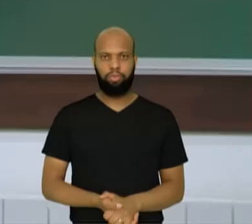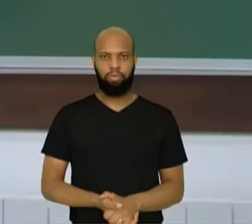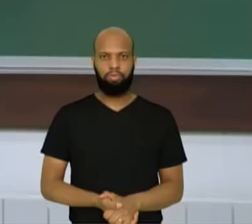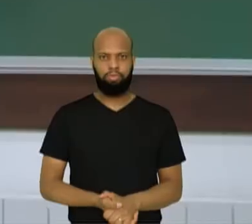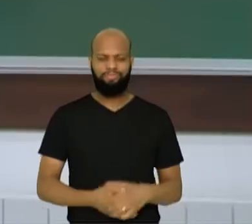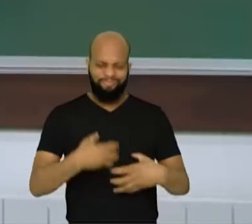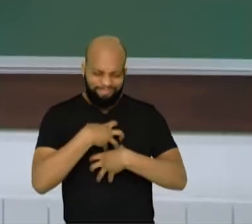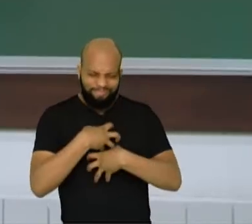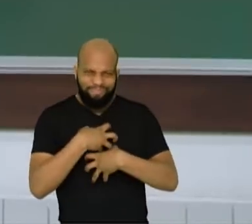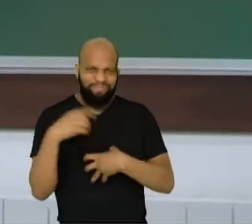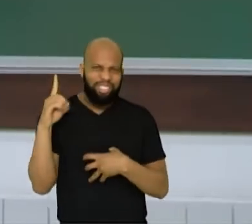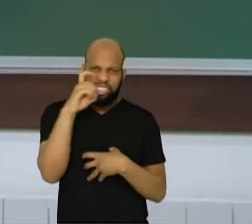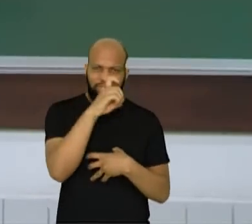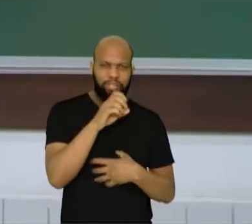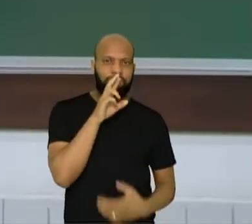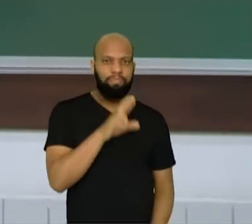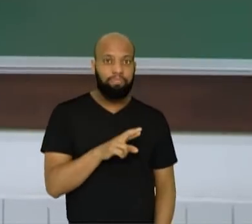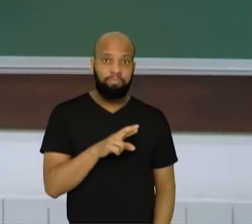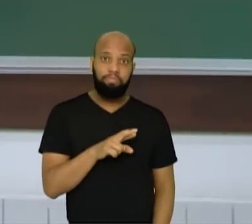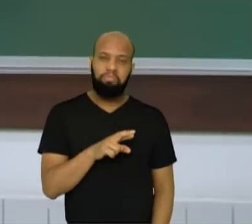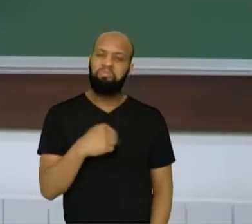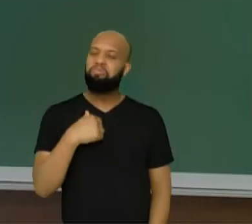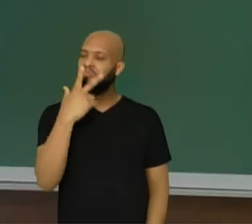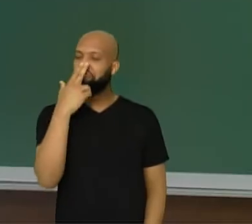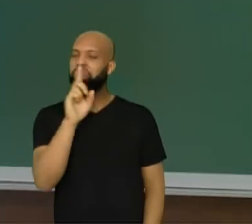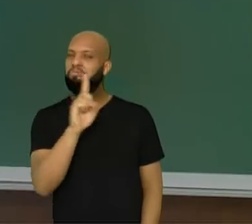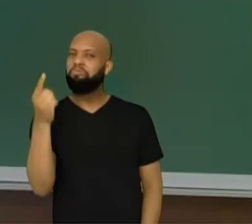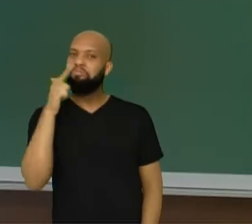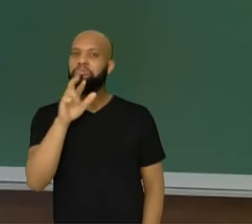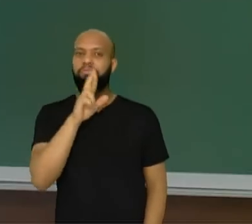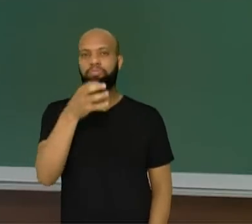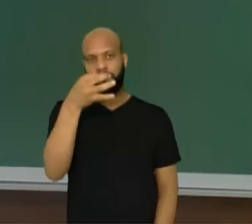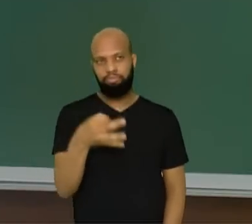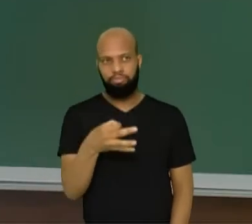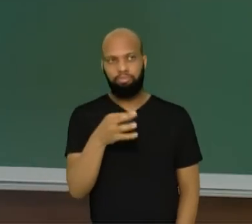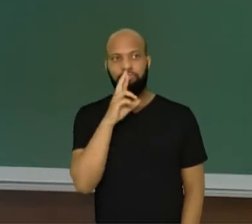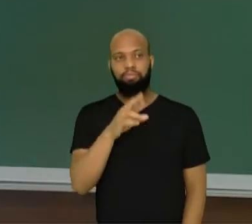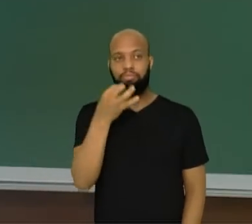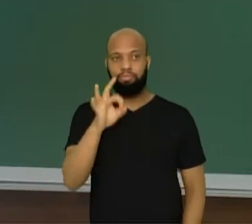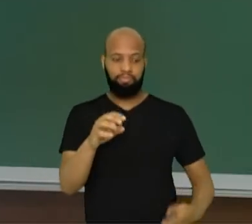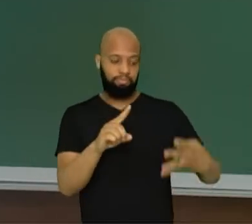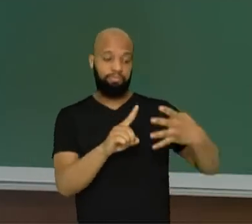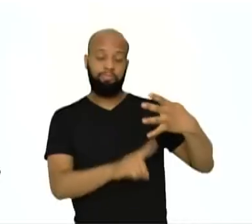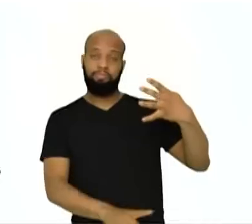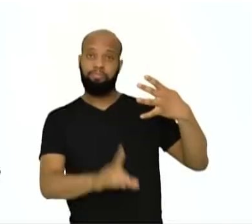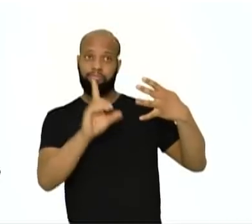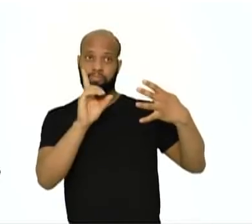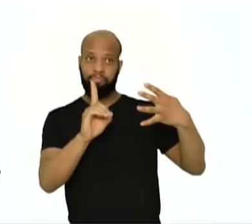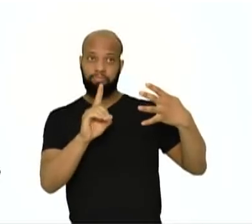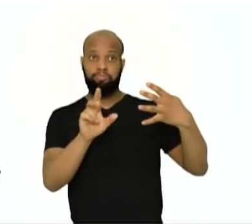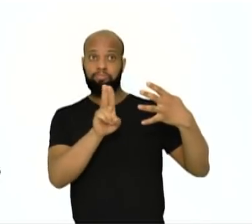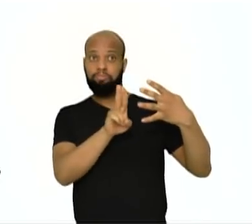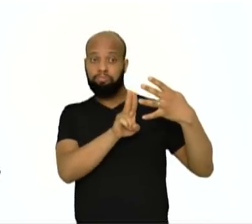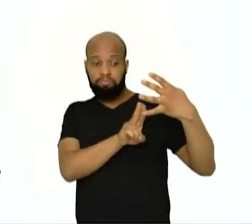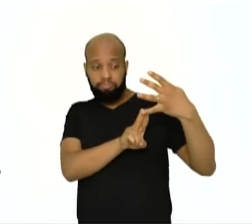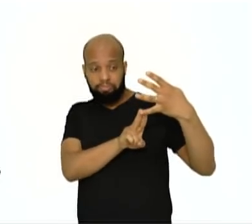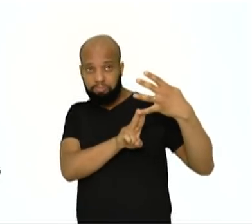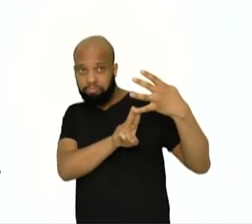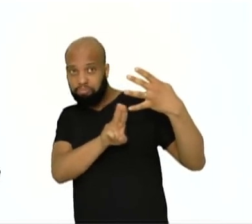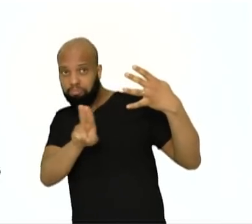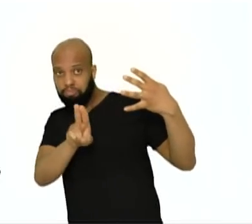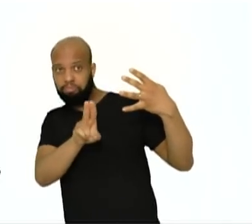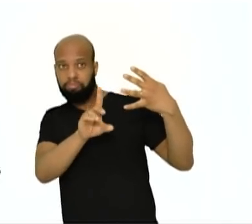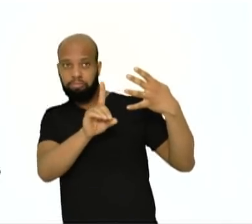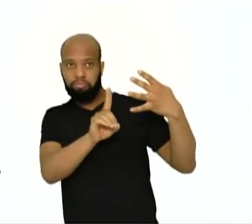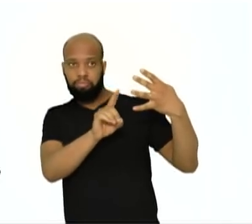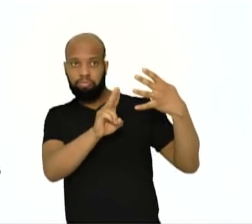Sentiu dificuldade nesse quiz? Muito provavelmente que não. A resposta correta é letra D, Ancylostoma duodenale. Qual